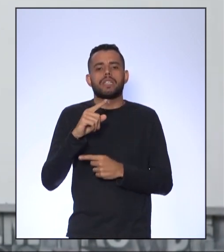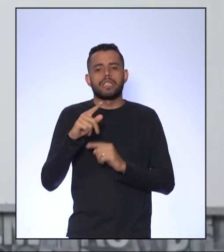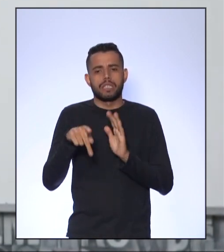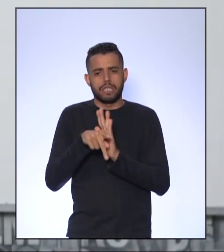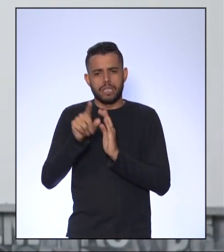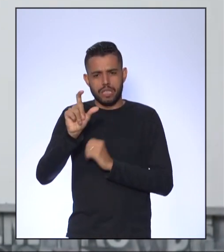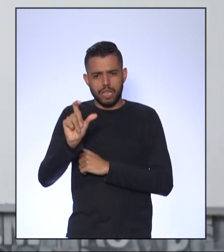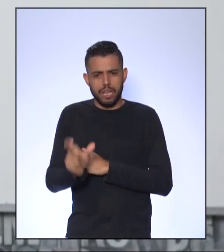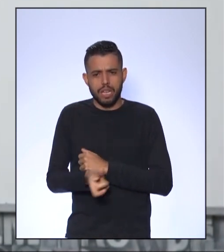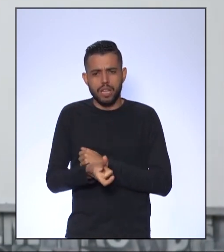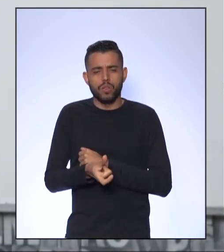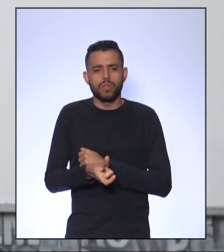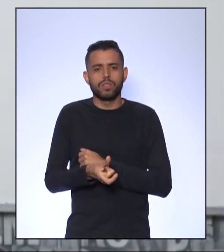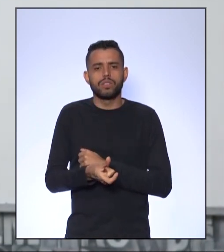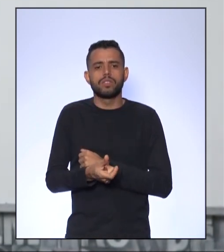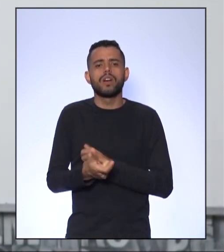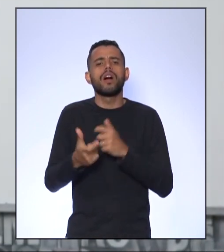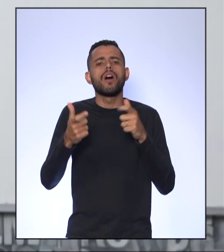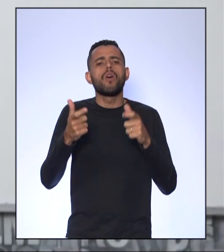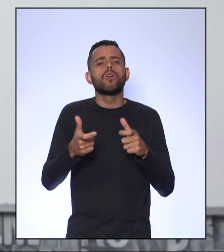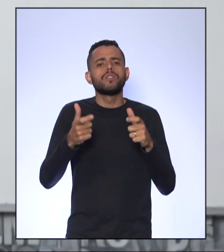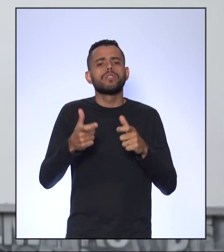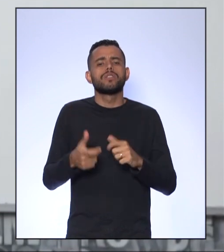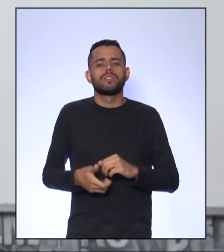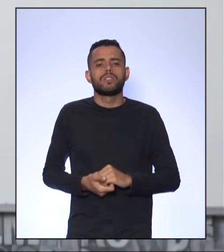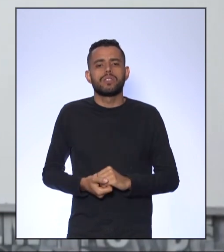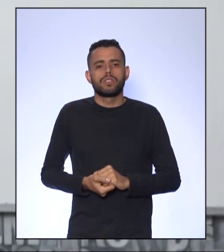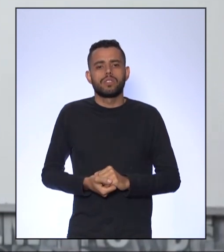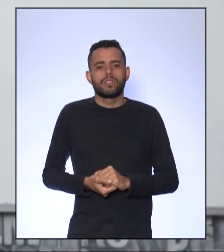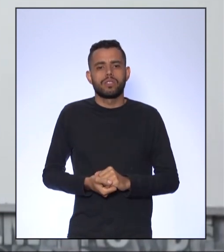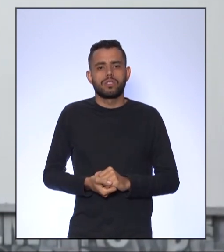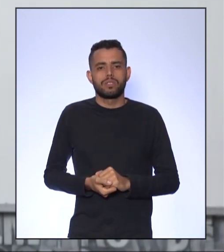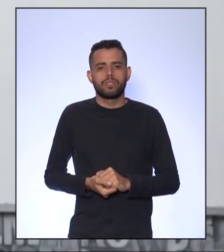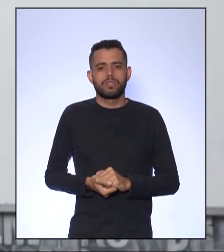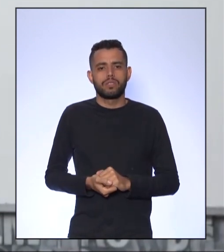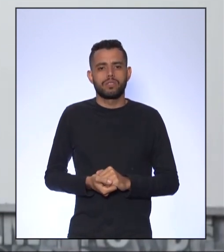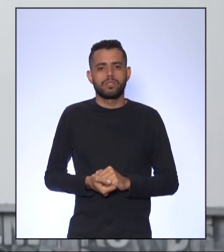ele está situado em